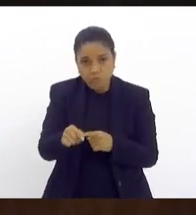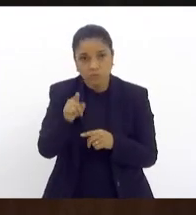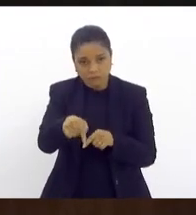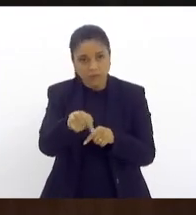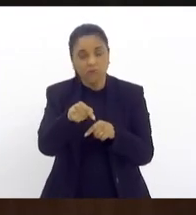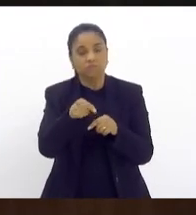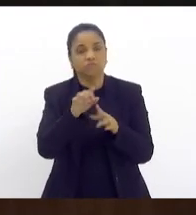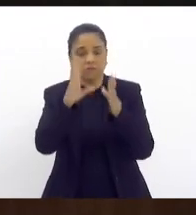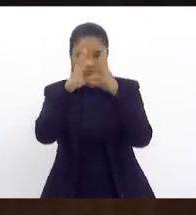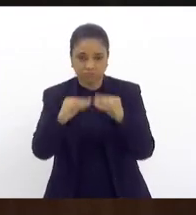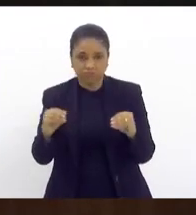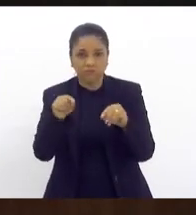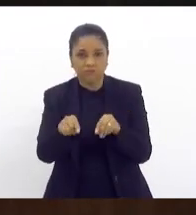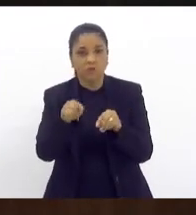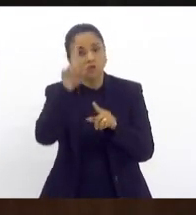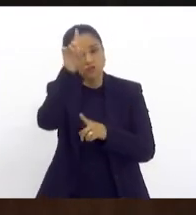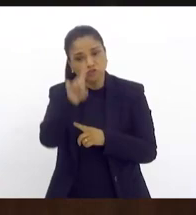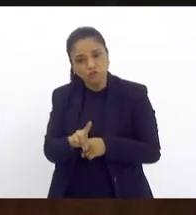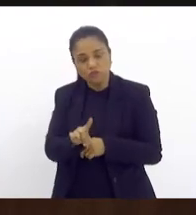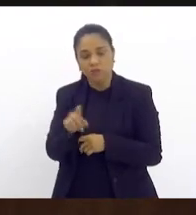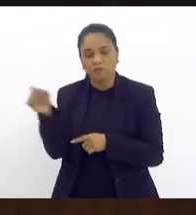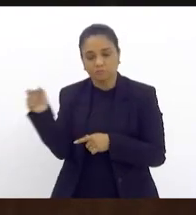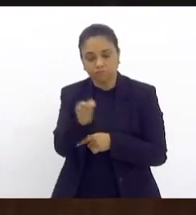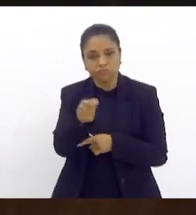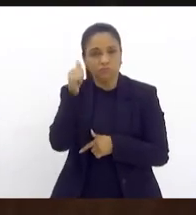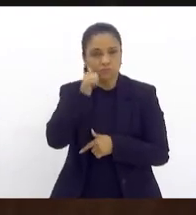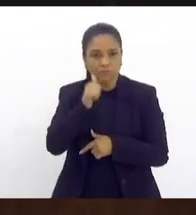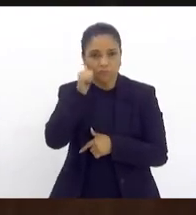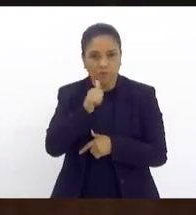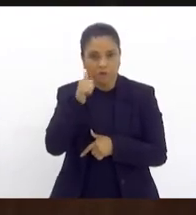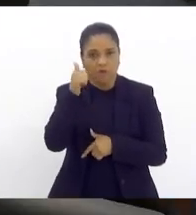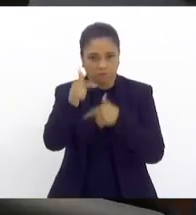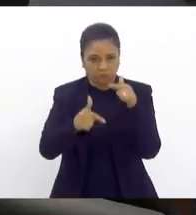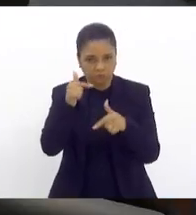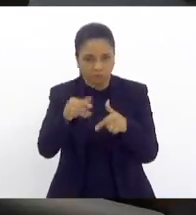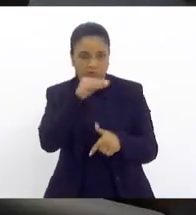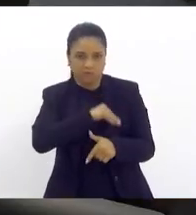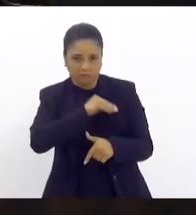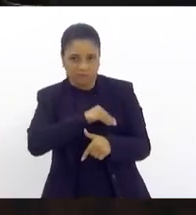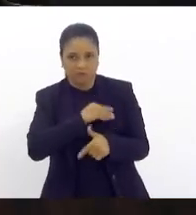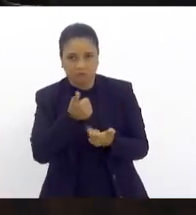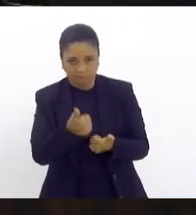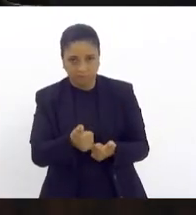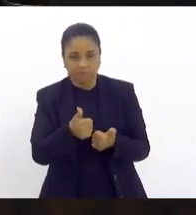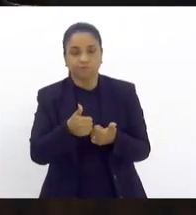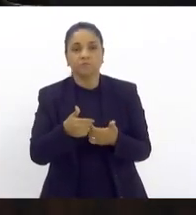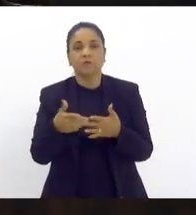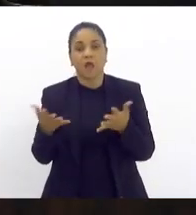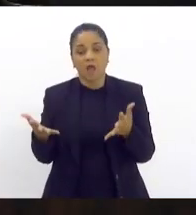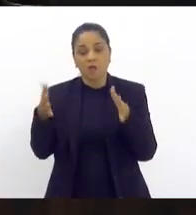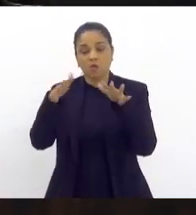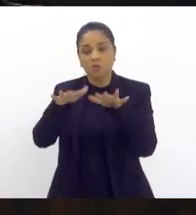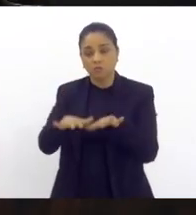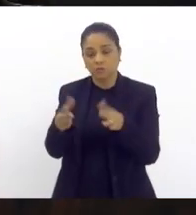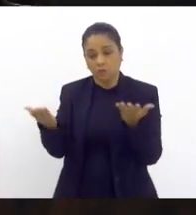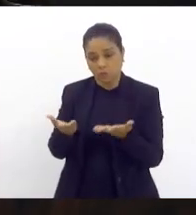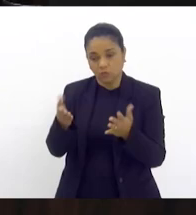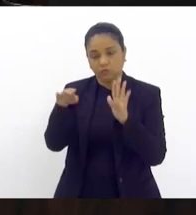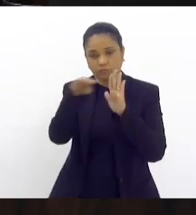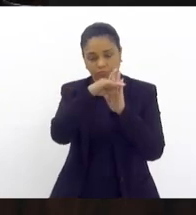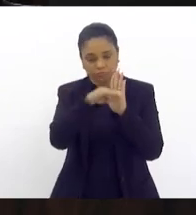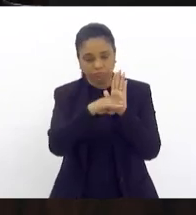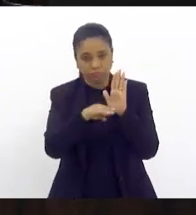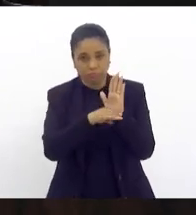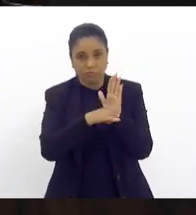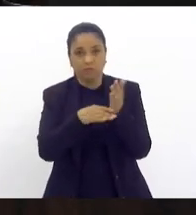garantia do direito das trabalhadoras muito obrigada presidenta Obrigada requer a inclusão na ordem do dia o projeto de